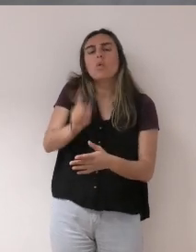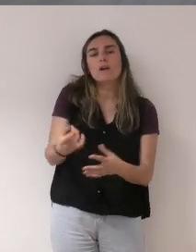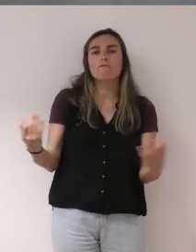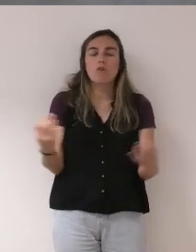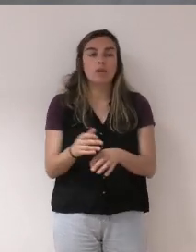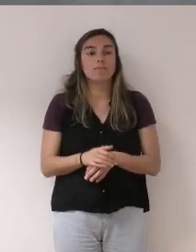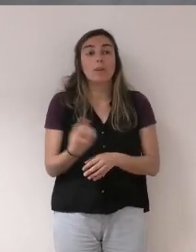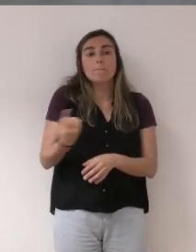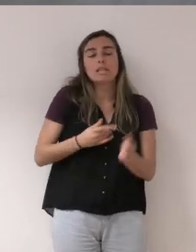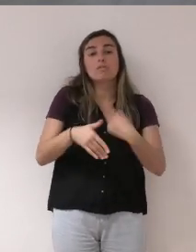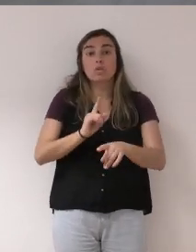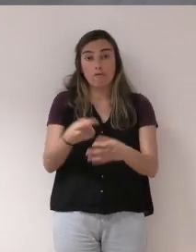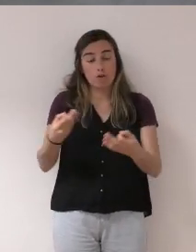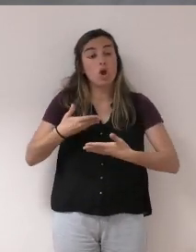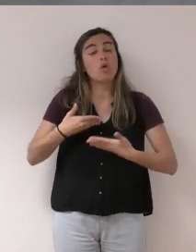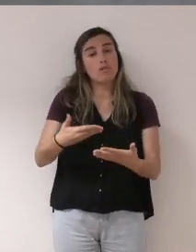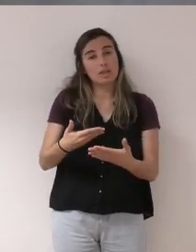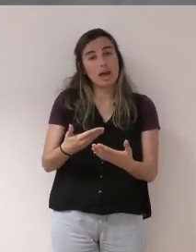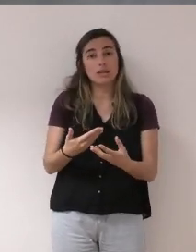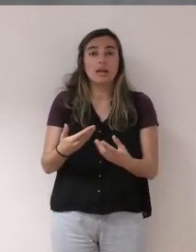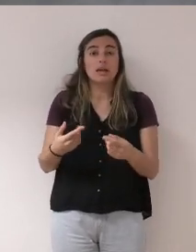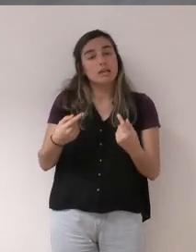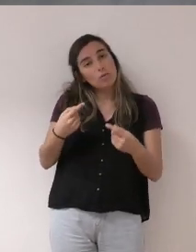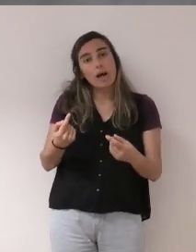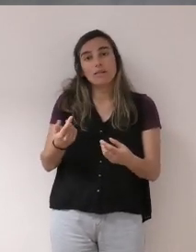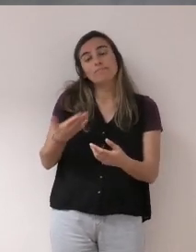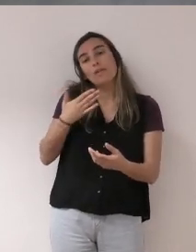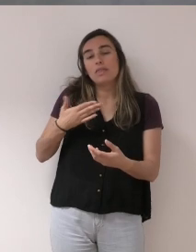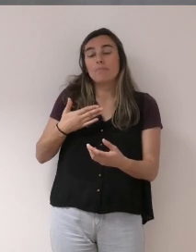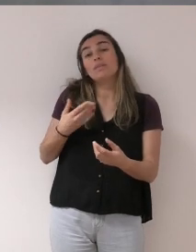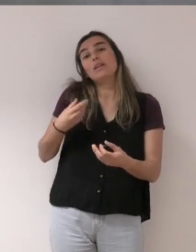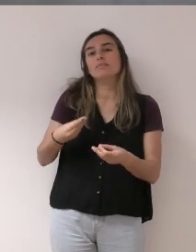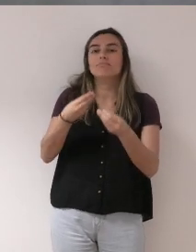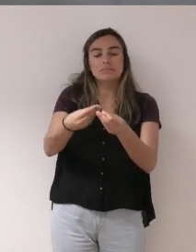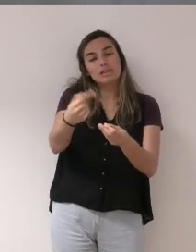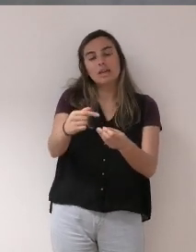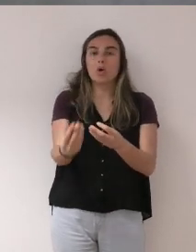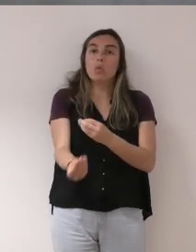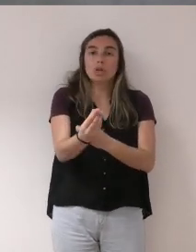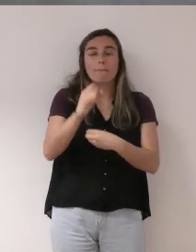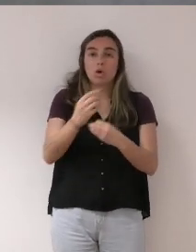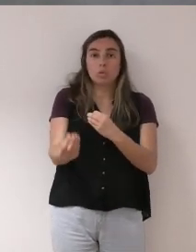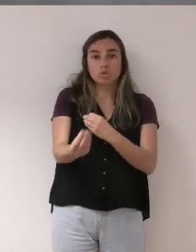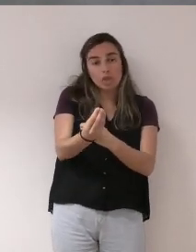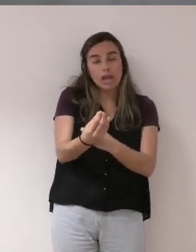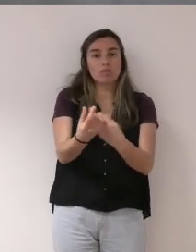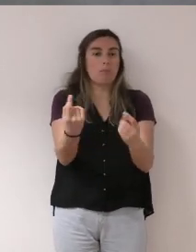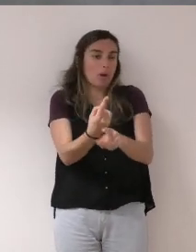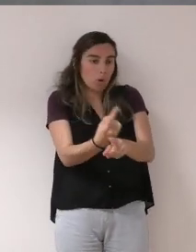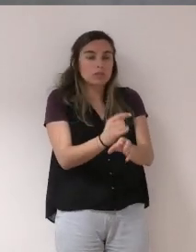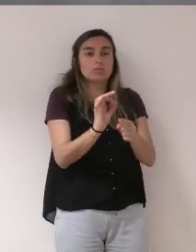que os convidados tragam um objeto, o objeto que pode ser um objeto objetual, que pode